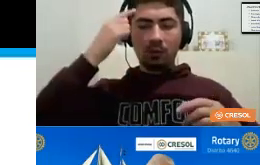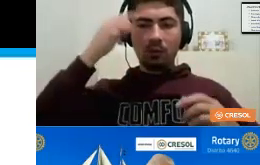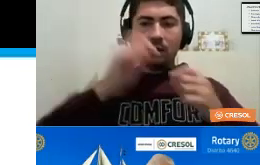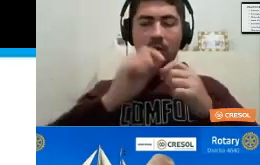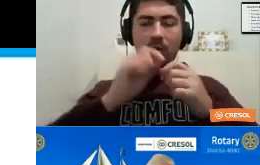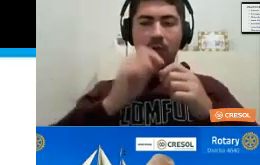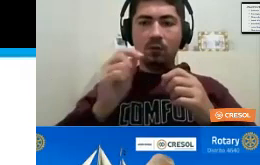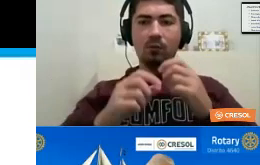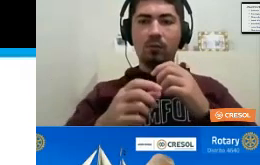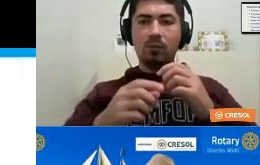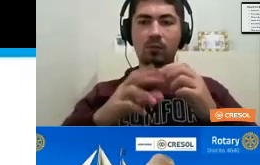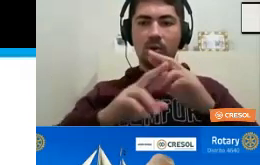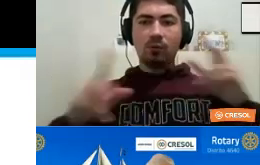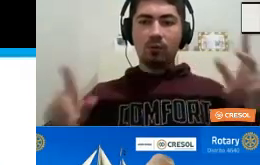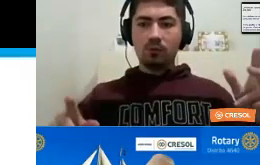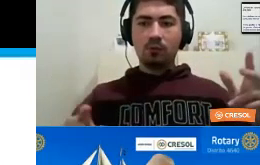pouco diferente.